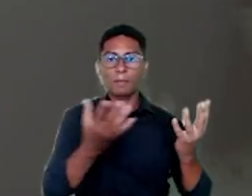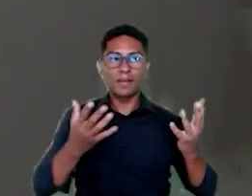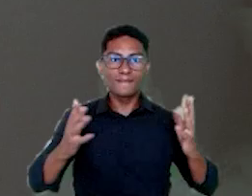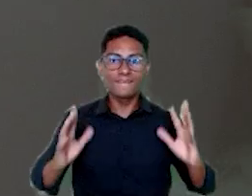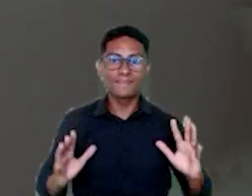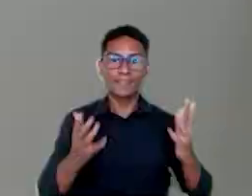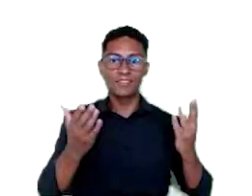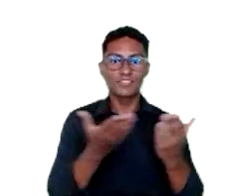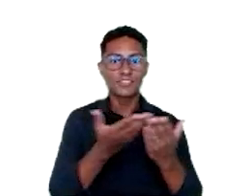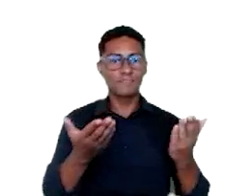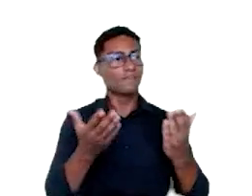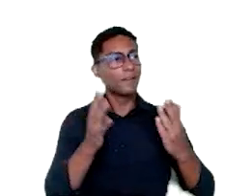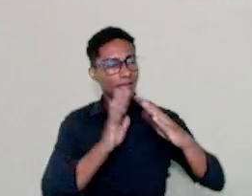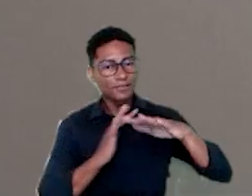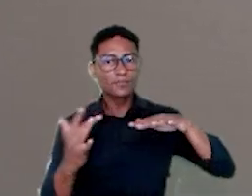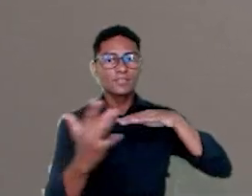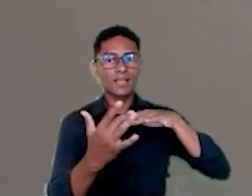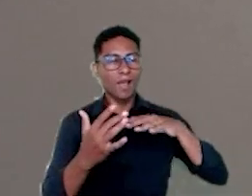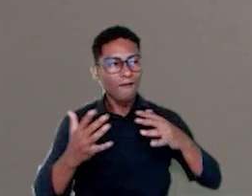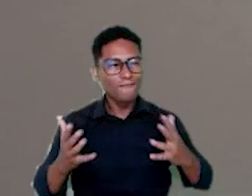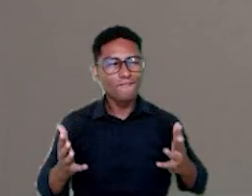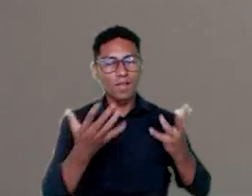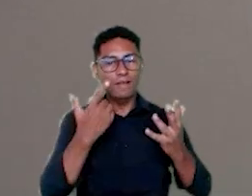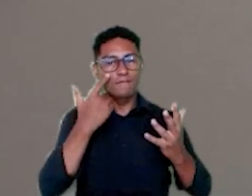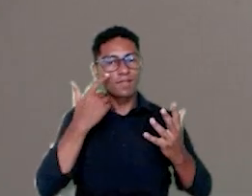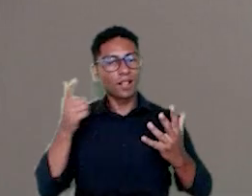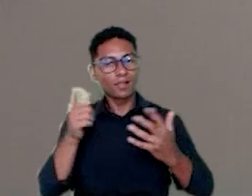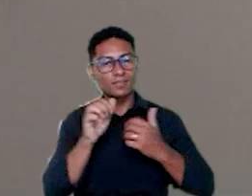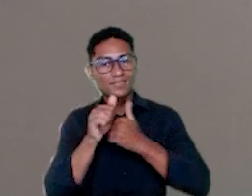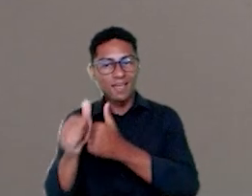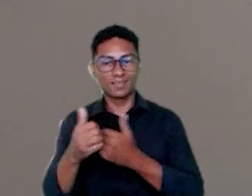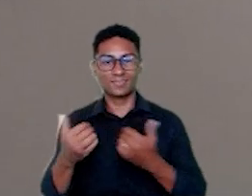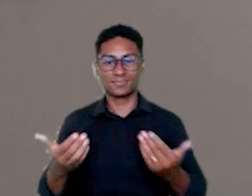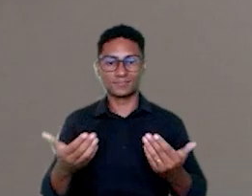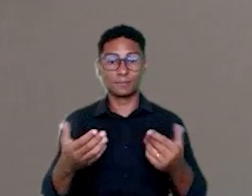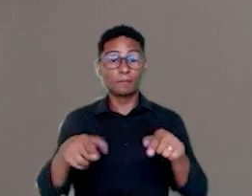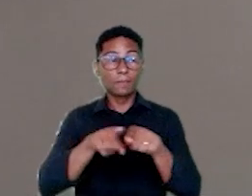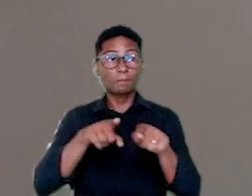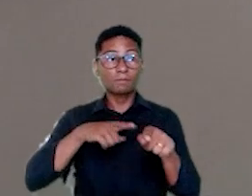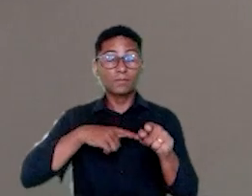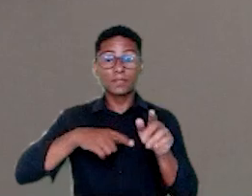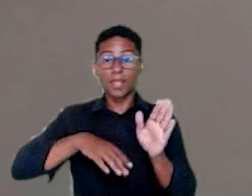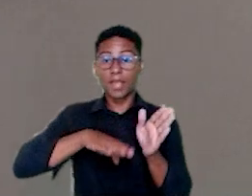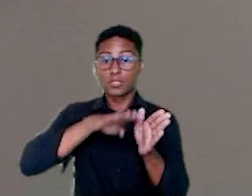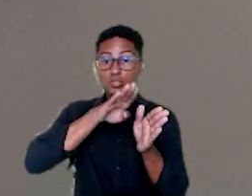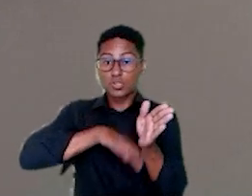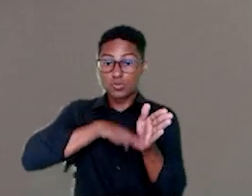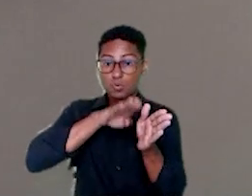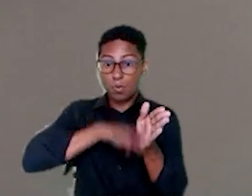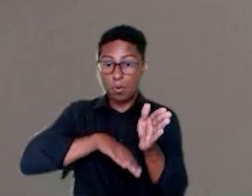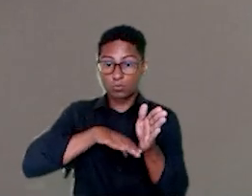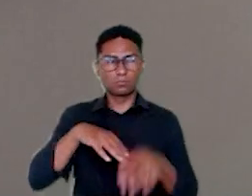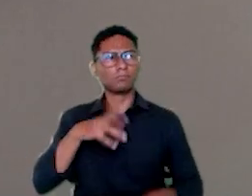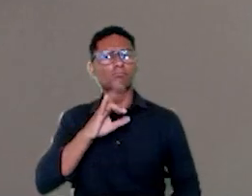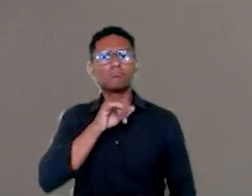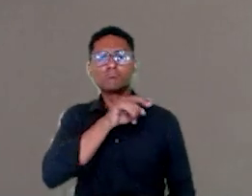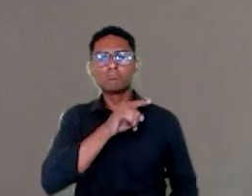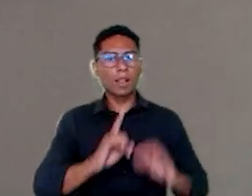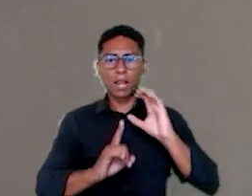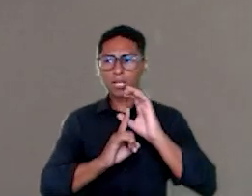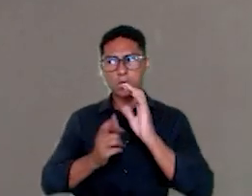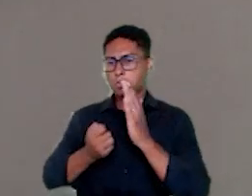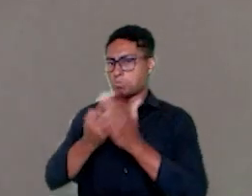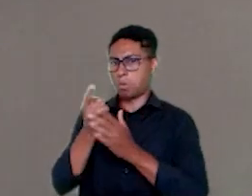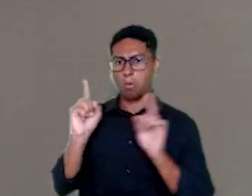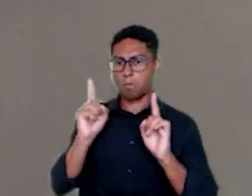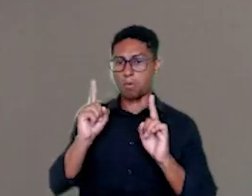redes sociais, vai na sacolinha do presente, no qual a gente oferece um desconto para aquele cliente que ainda não comprou, que faz a